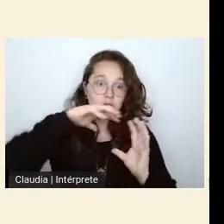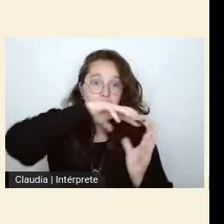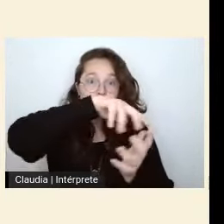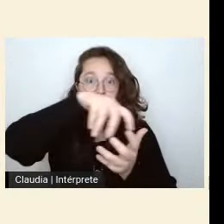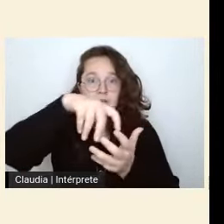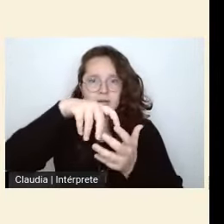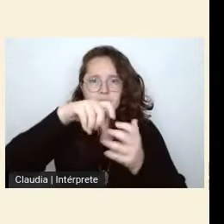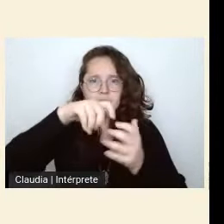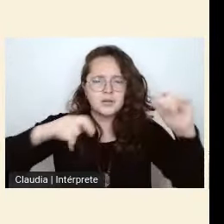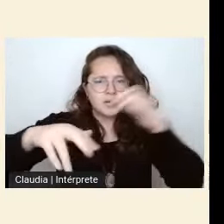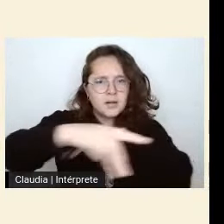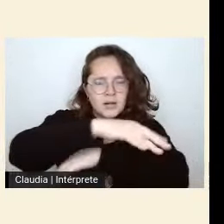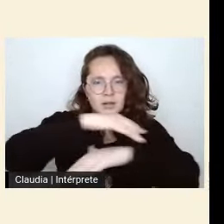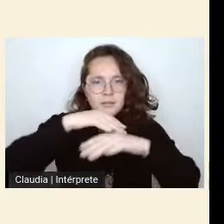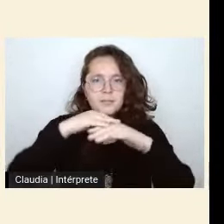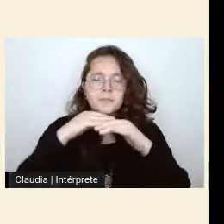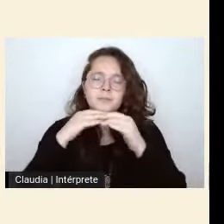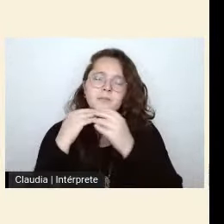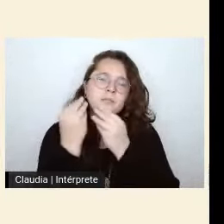gostos, cheiro,